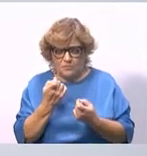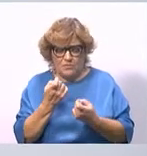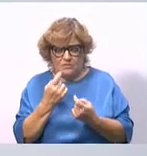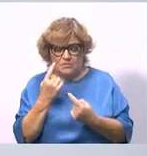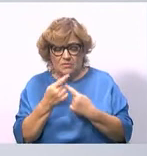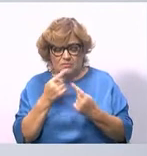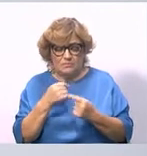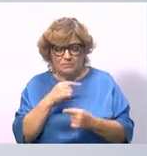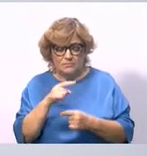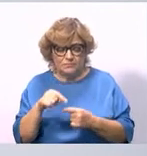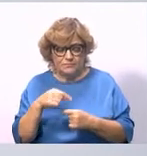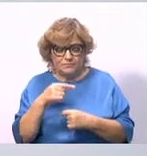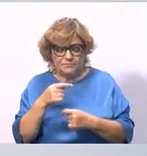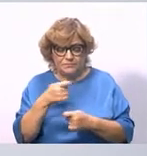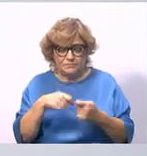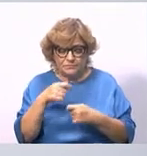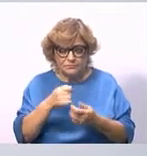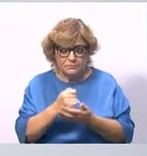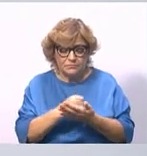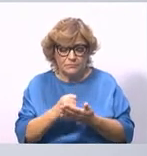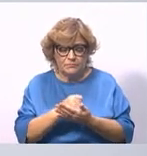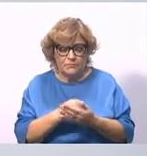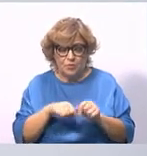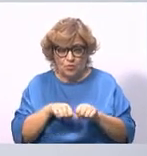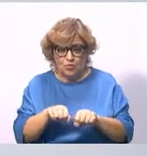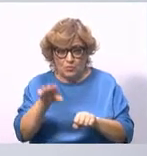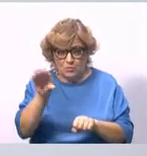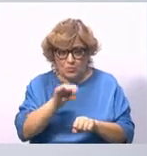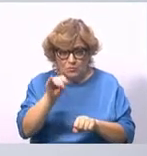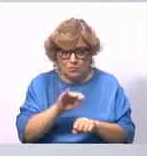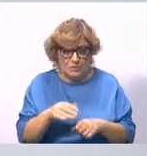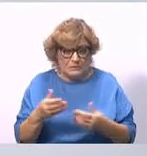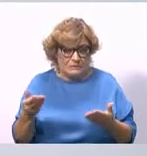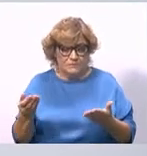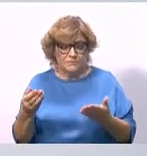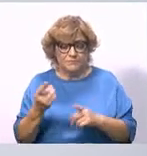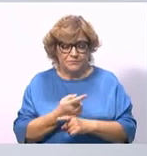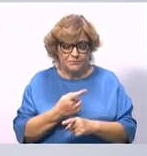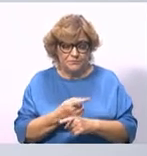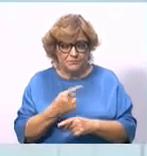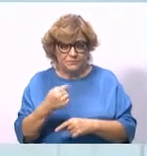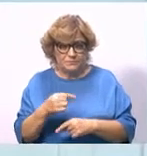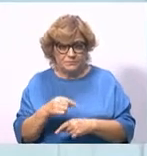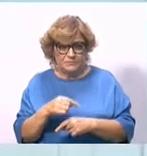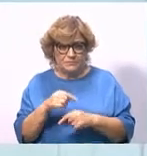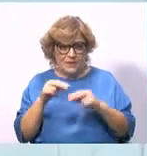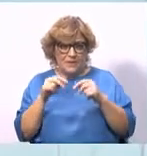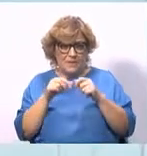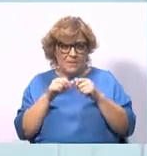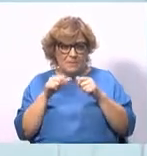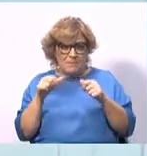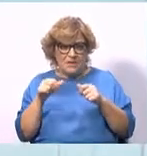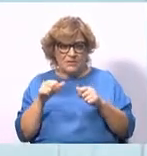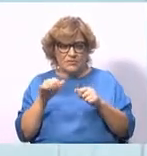vezes é vendido nas farmácias, supermercados e afins, uns pensinhos que são...